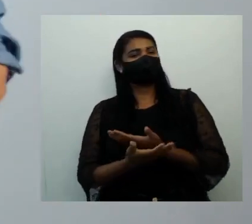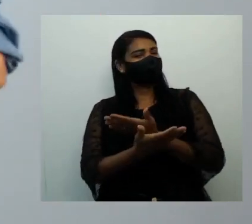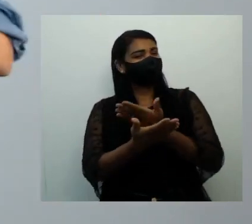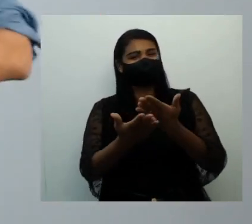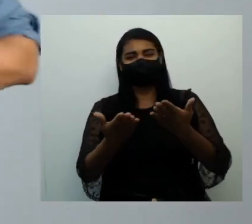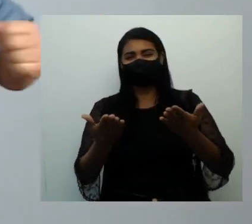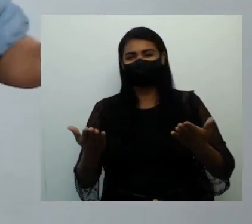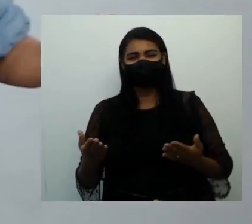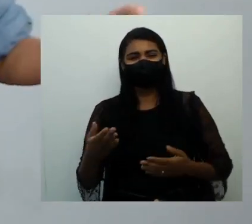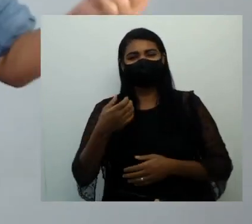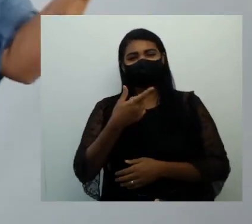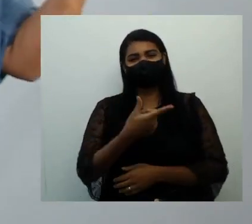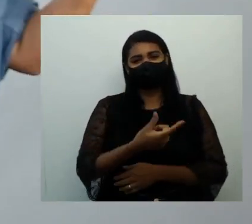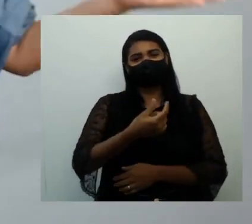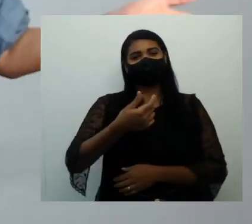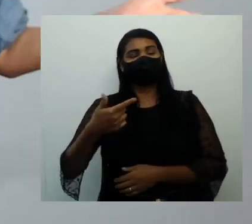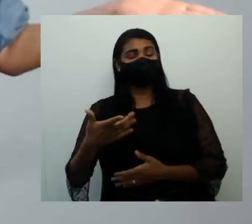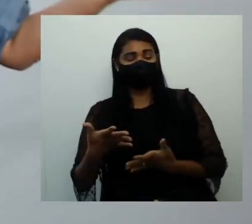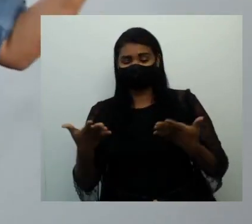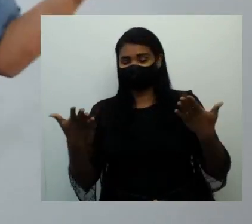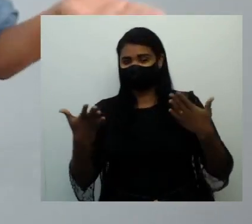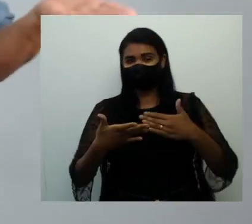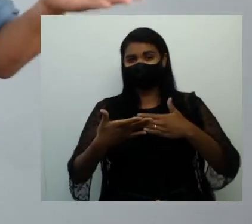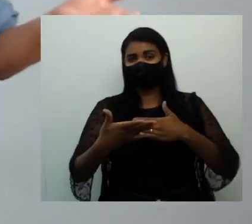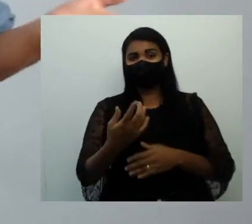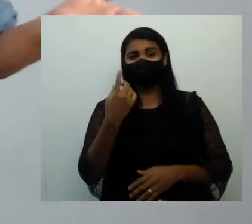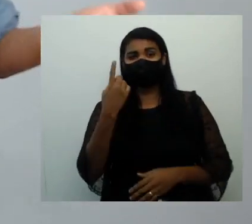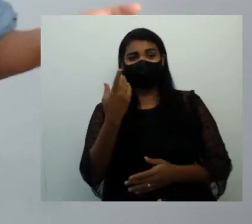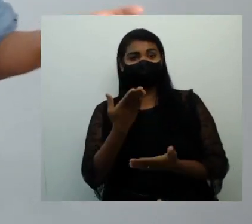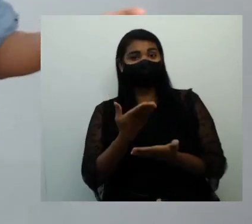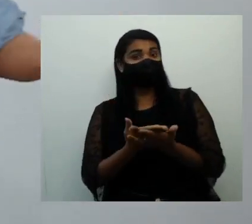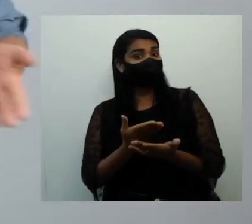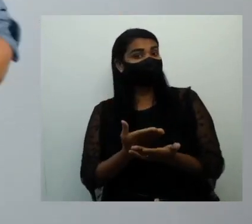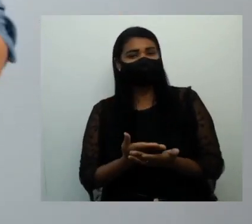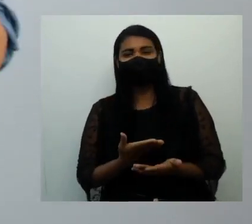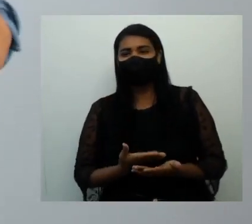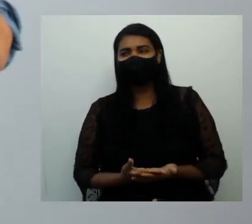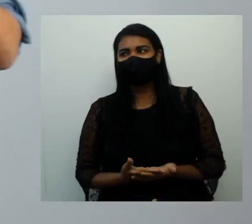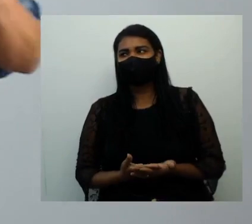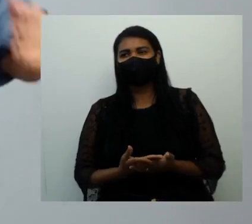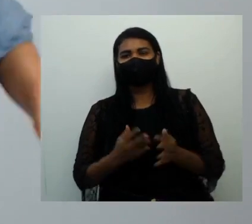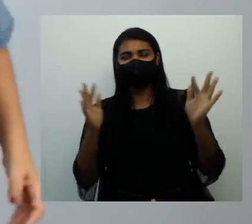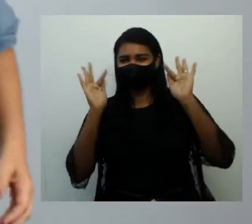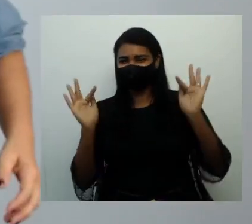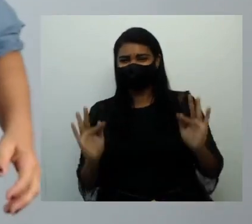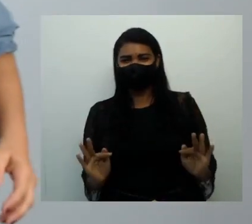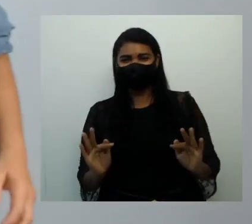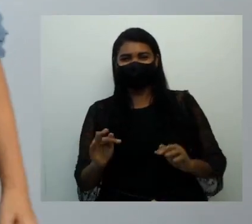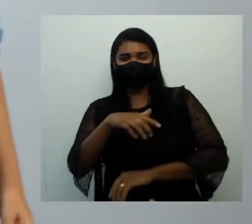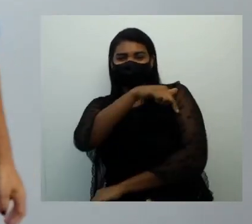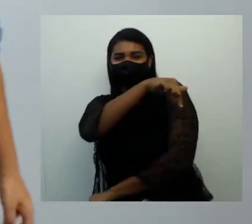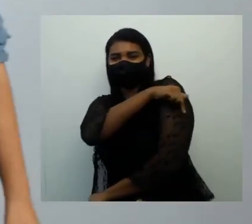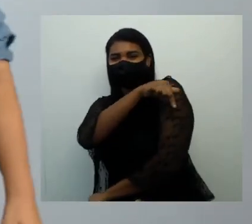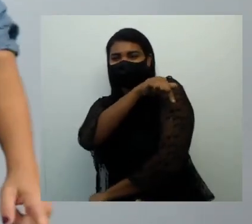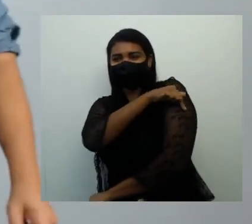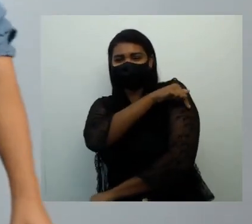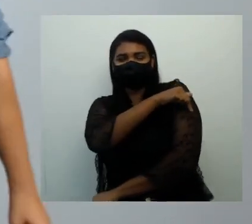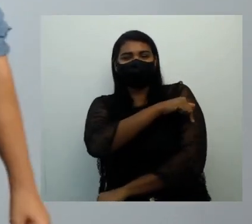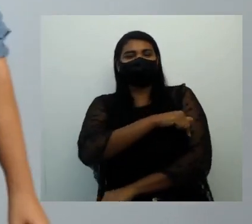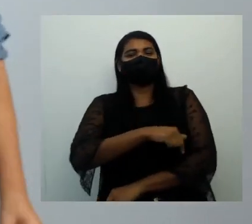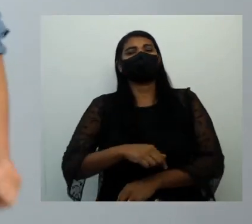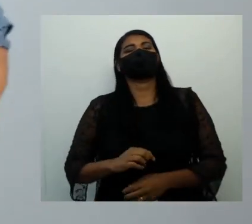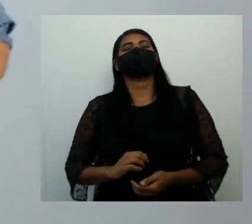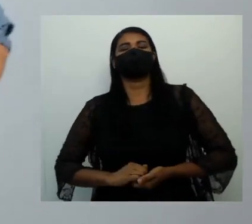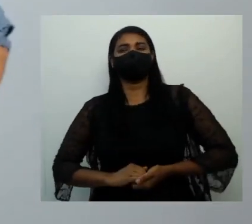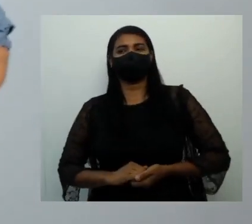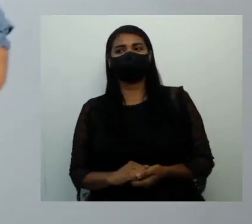Gente, 2022 agora, nossa primeira aula! Do 7º ano do ensino